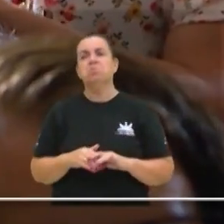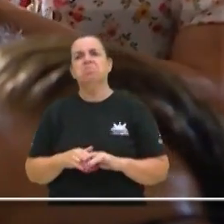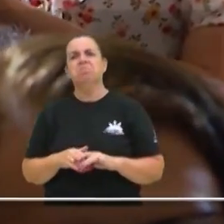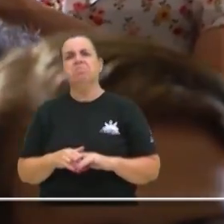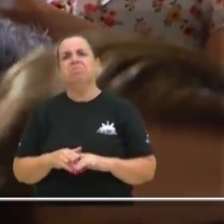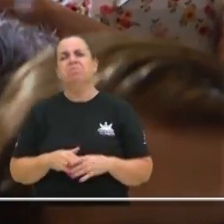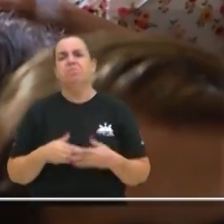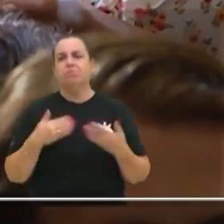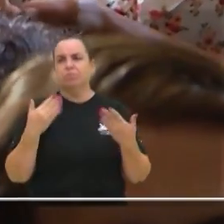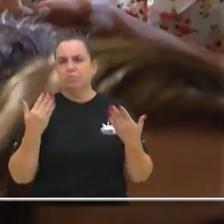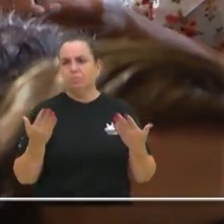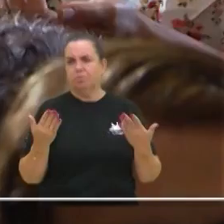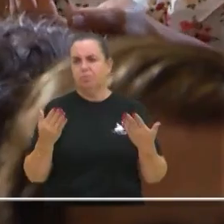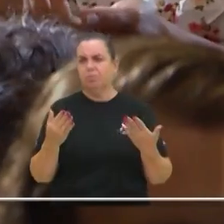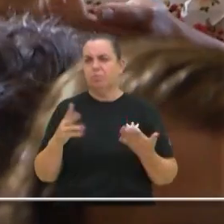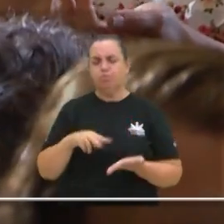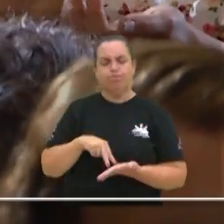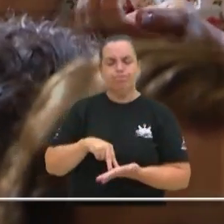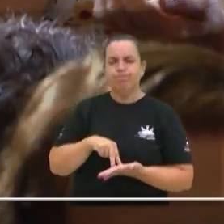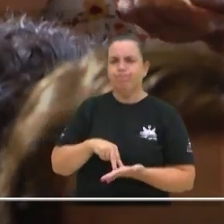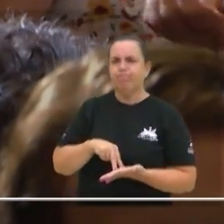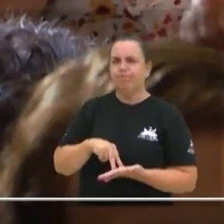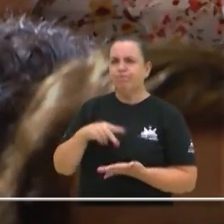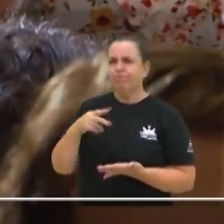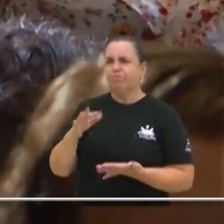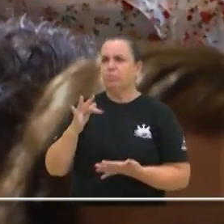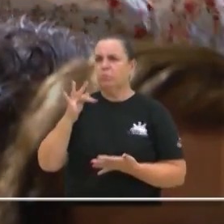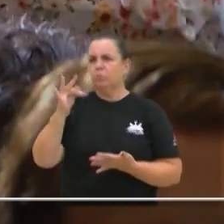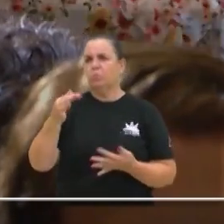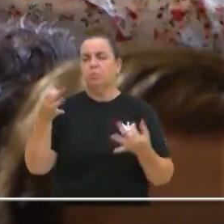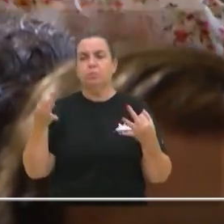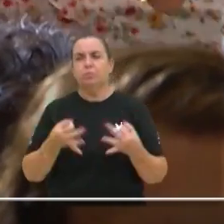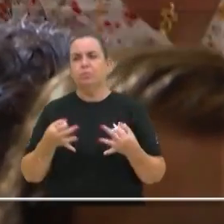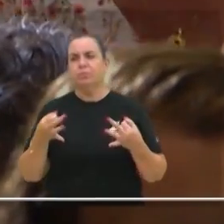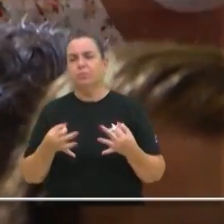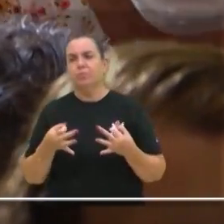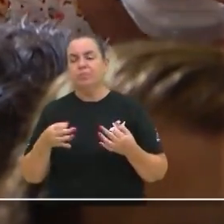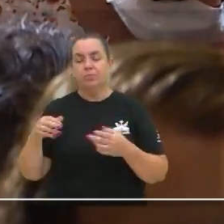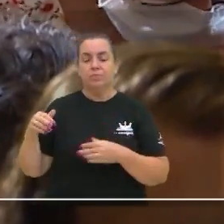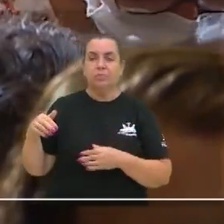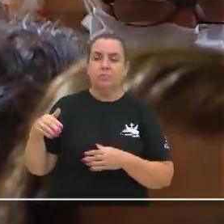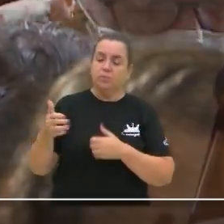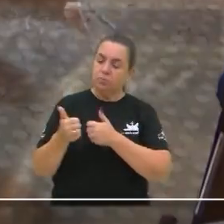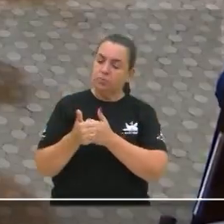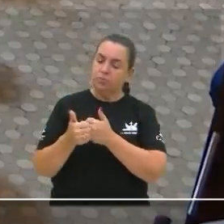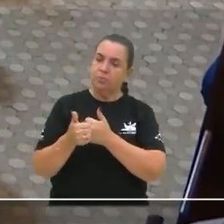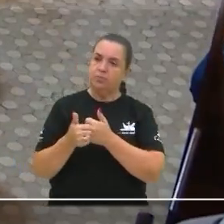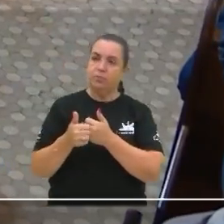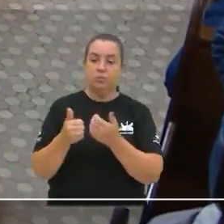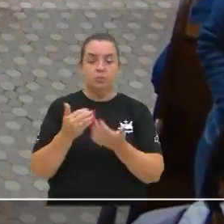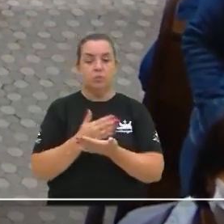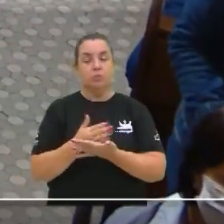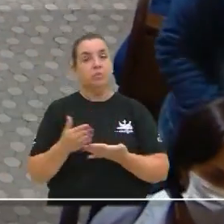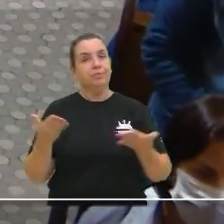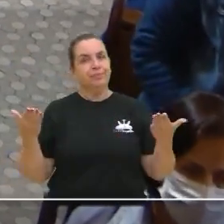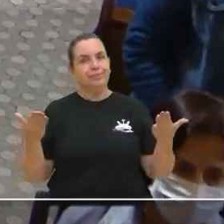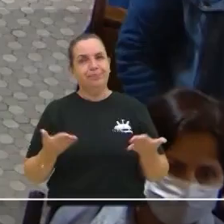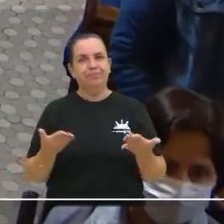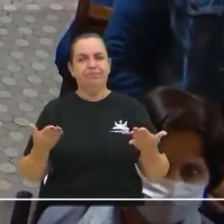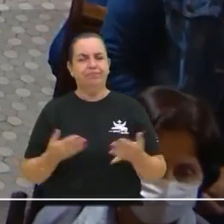Dizem que é seguro, que o futuro é certo, que anda muito perto, que começa já.